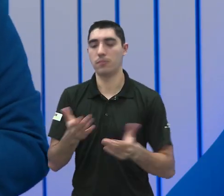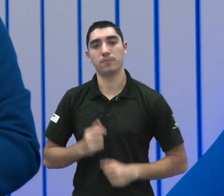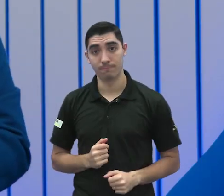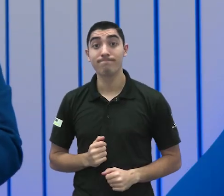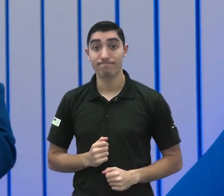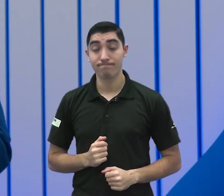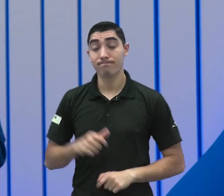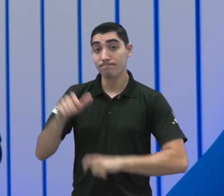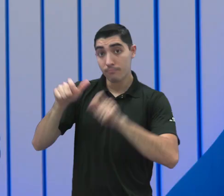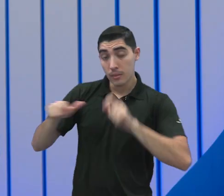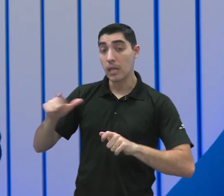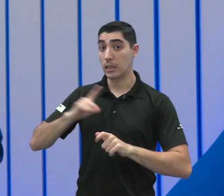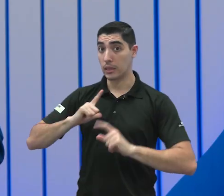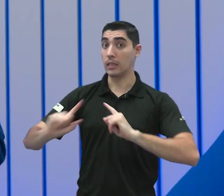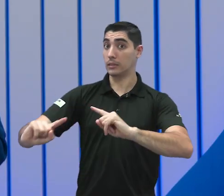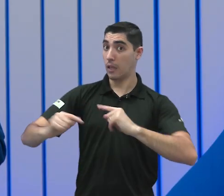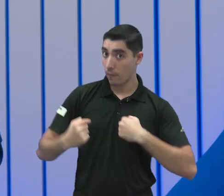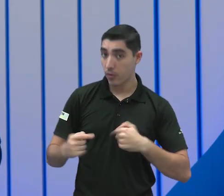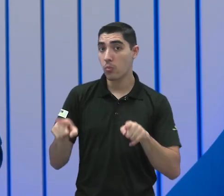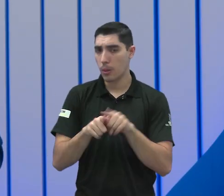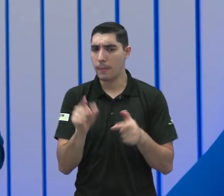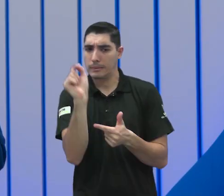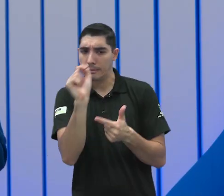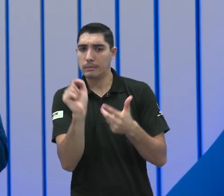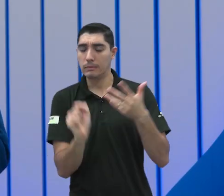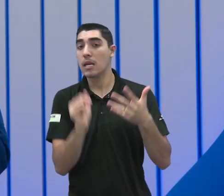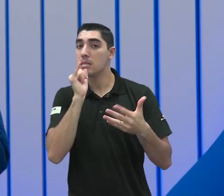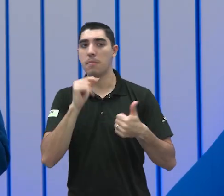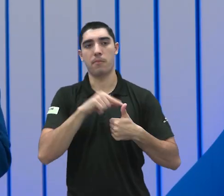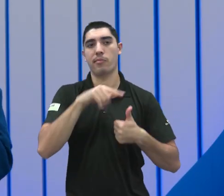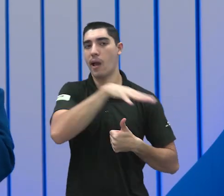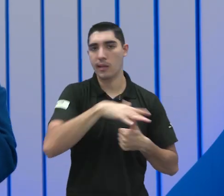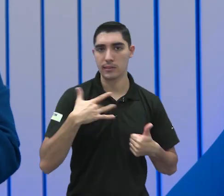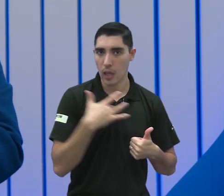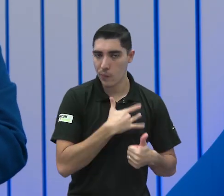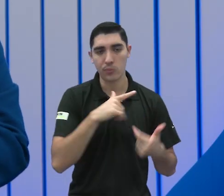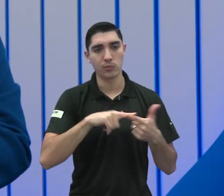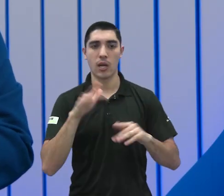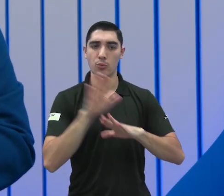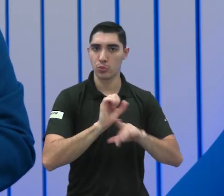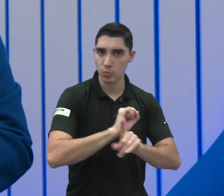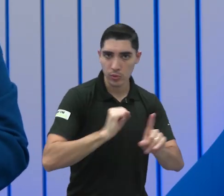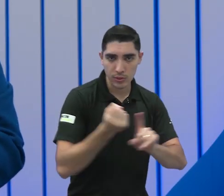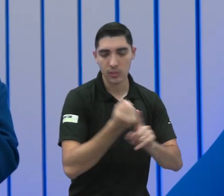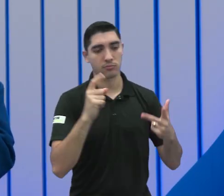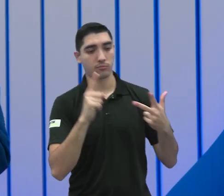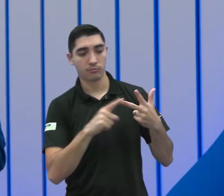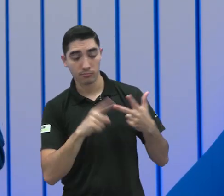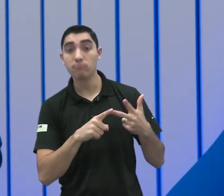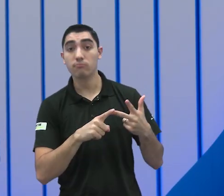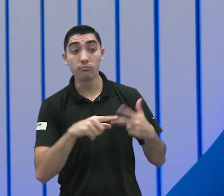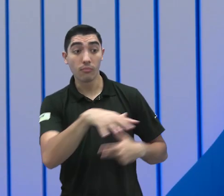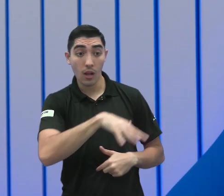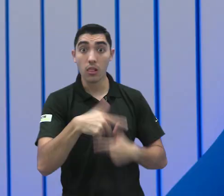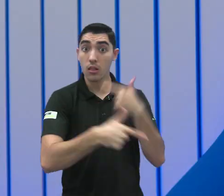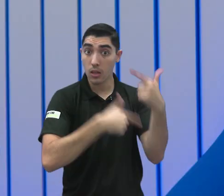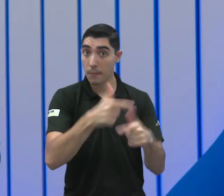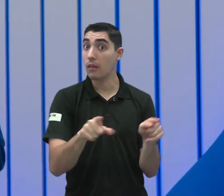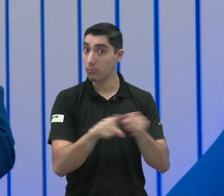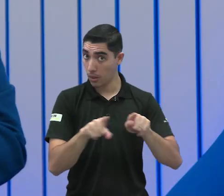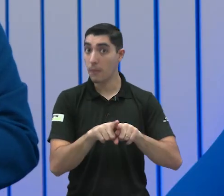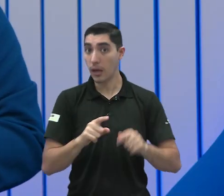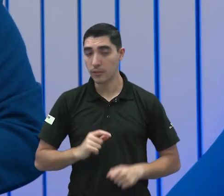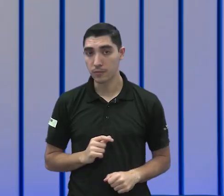de morador traz desafios e demandas específicas para áreas como saúde, assistência social e até mesmo o mercado